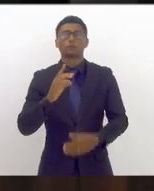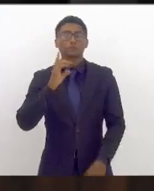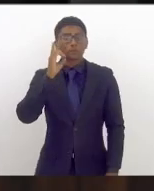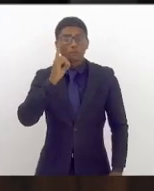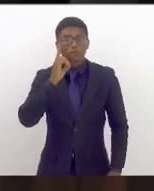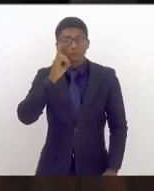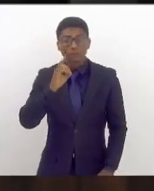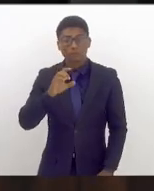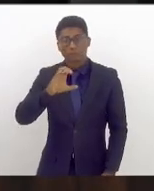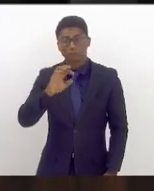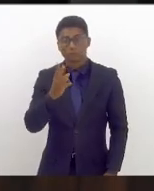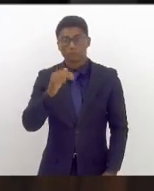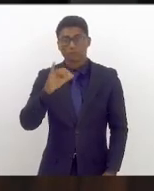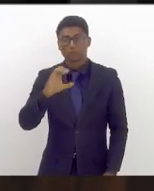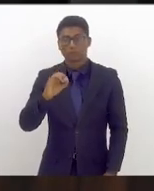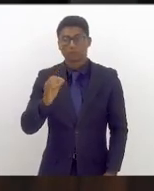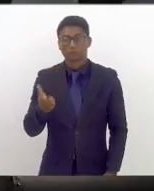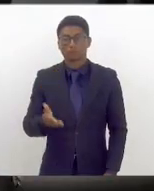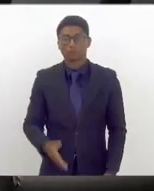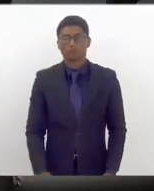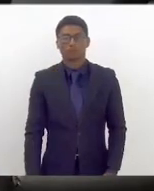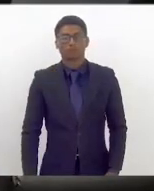Chico Machado